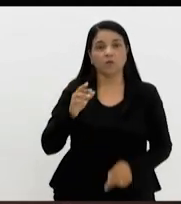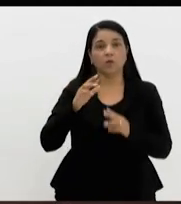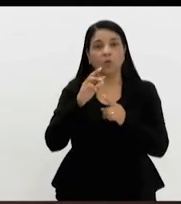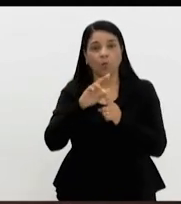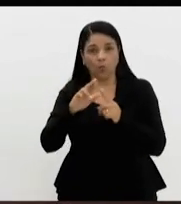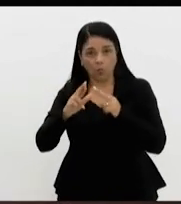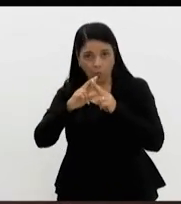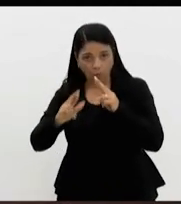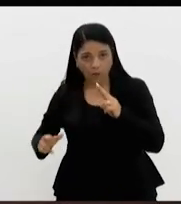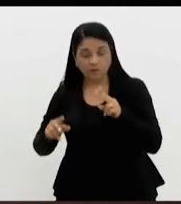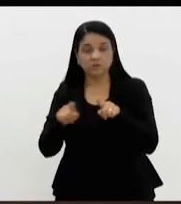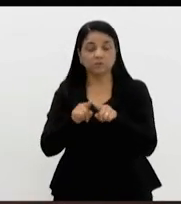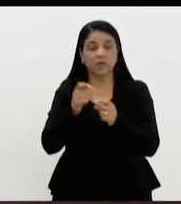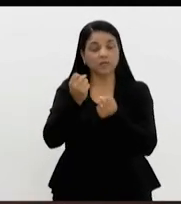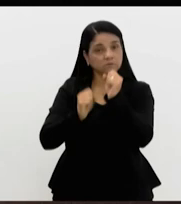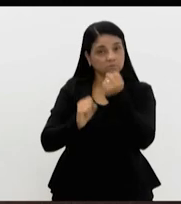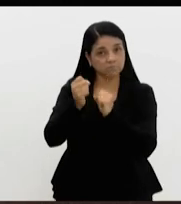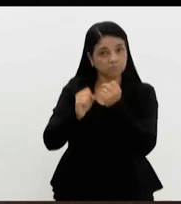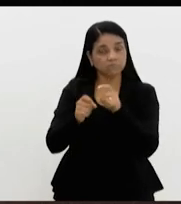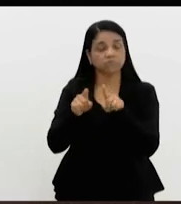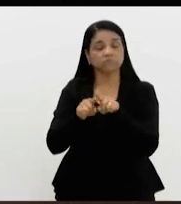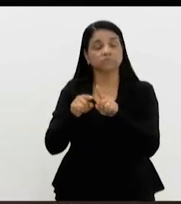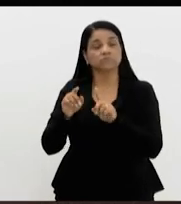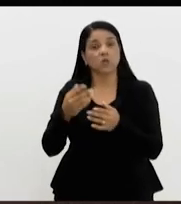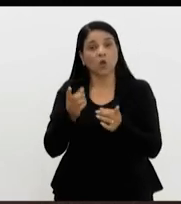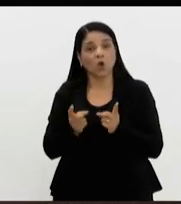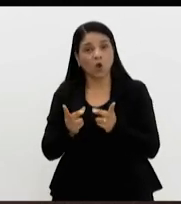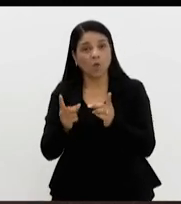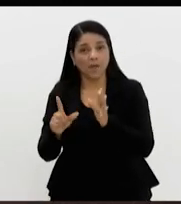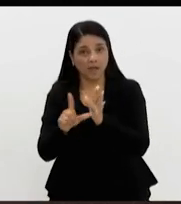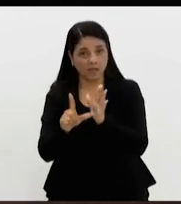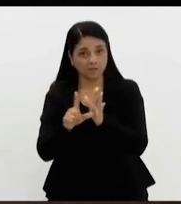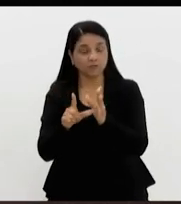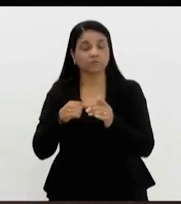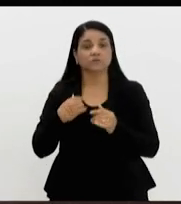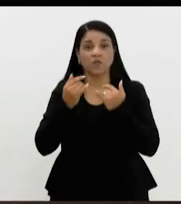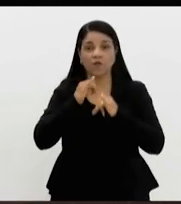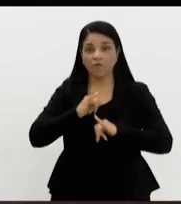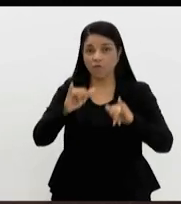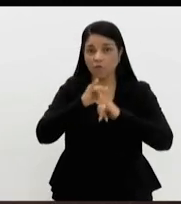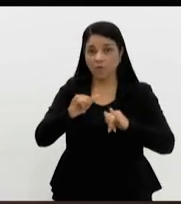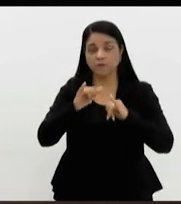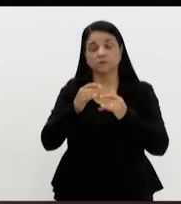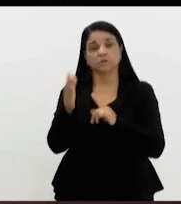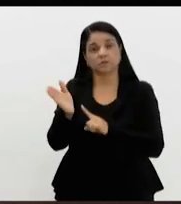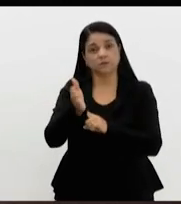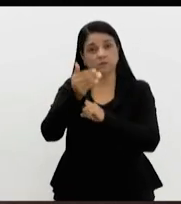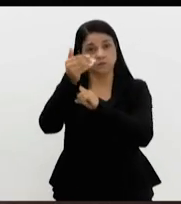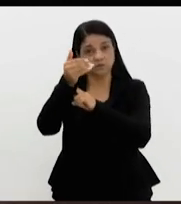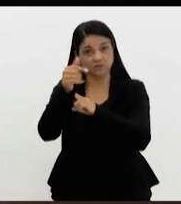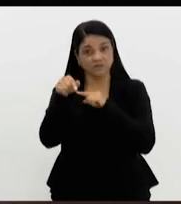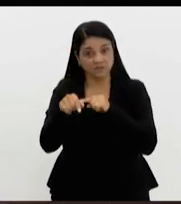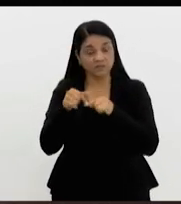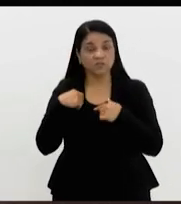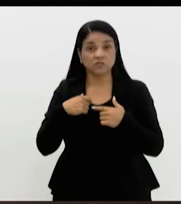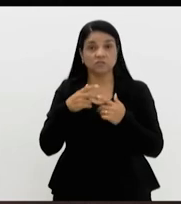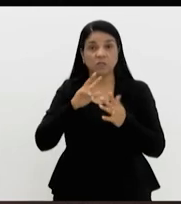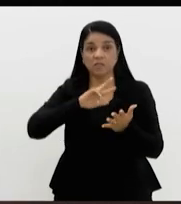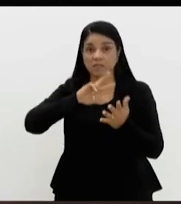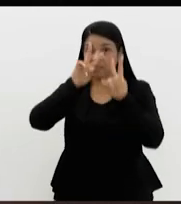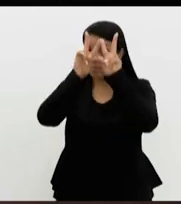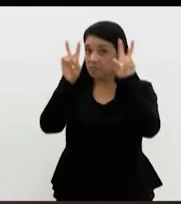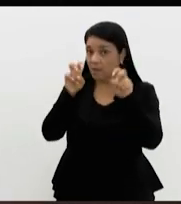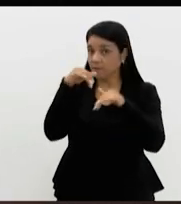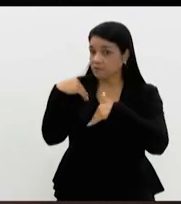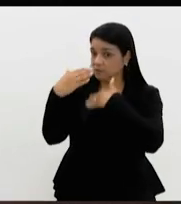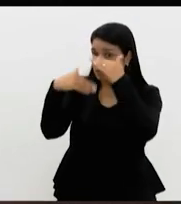entidades empresariais da indústria, comércio, tecnologia e informação. Se a gente está falando em desenvolvimento de longo